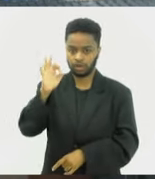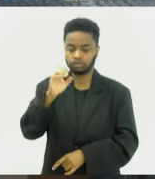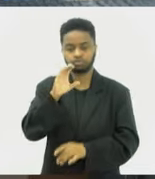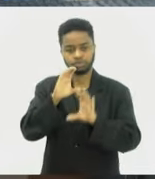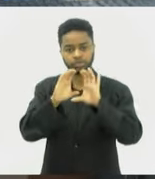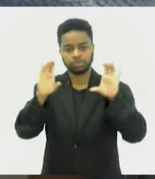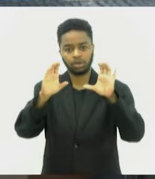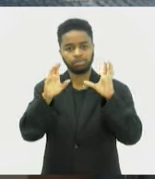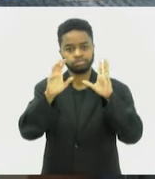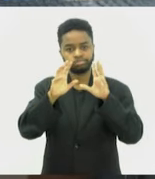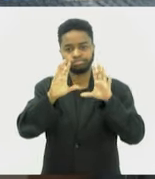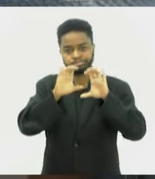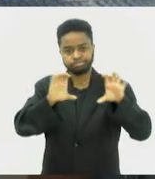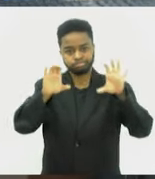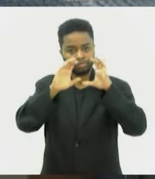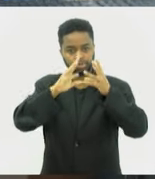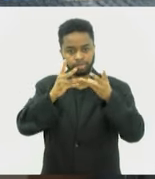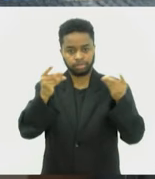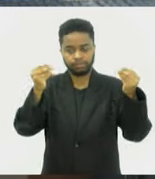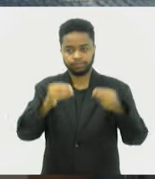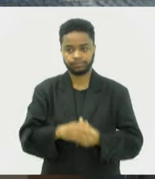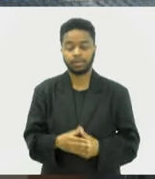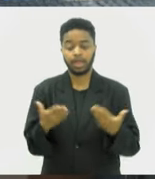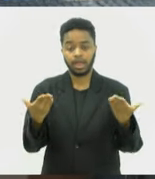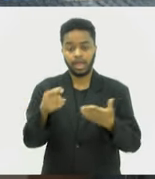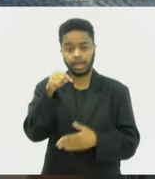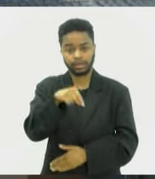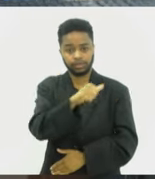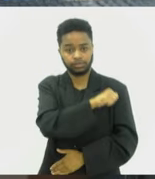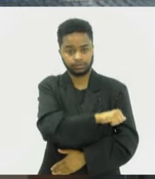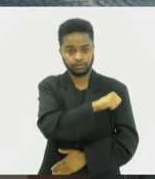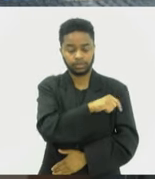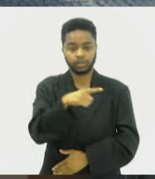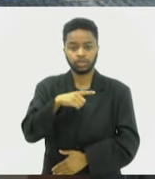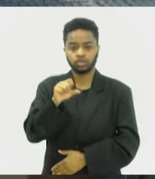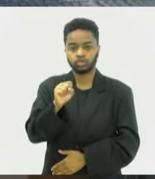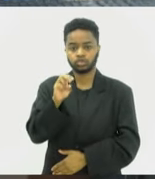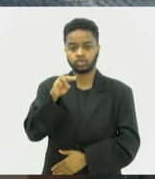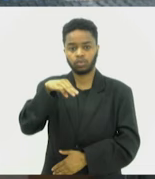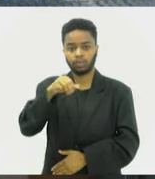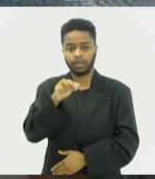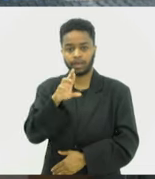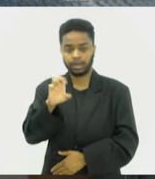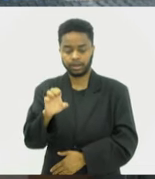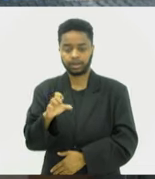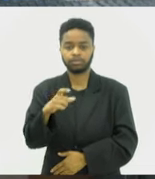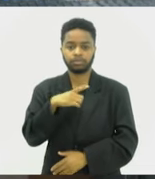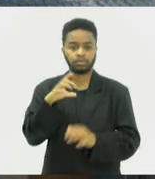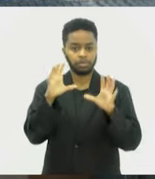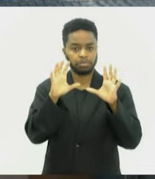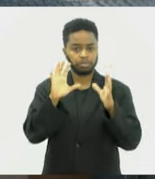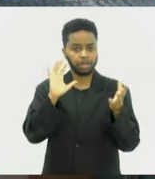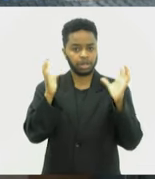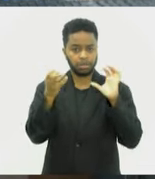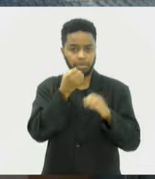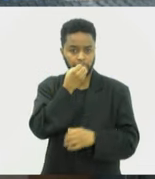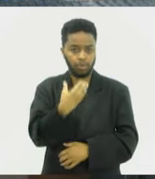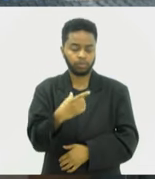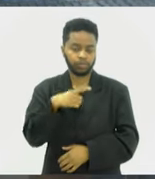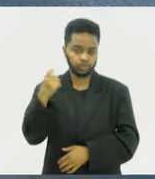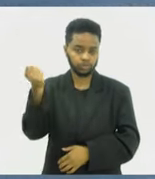agora como está o tempo aqui no Rio de Janeiro. Você vê imagens do Sumaré. Tempo bom, amanheceu com